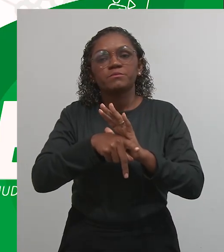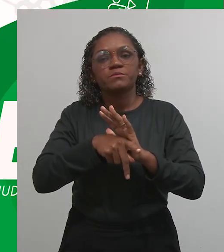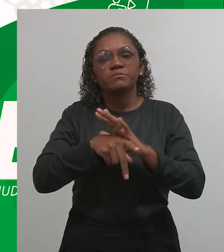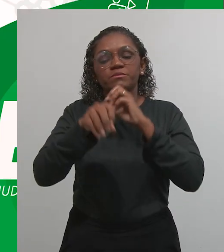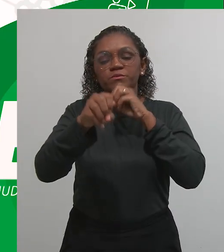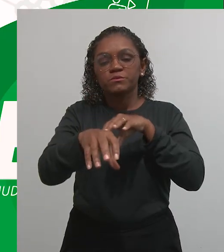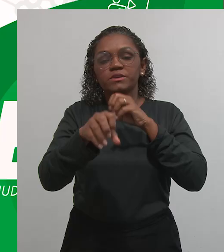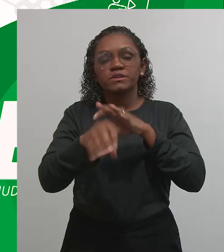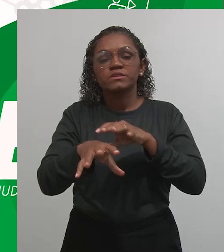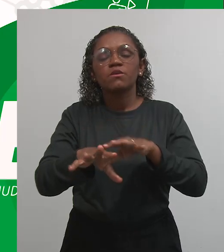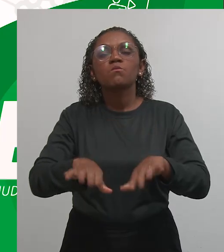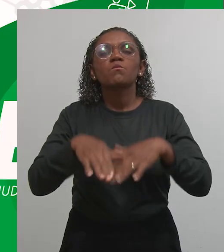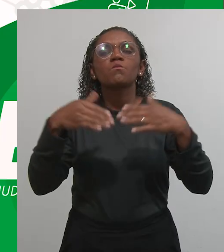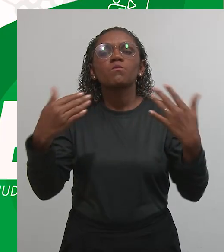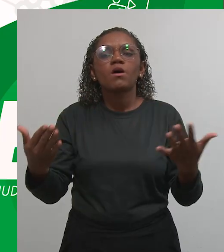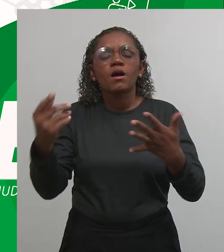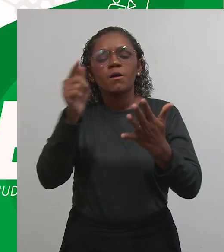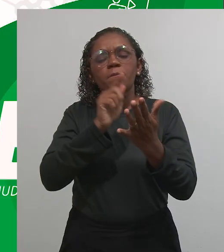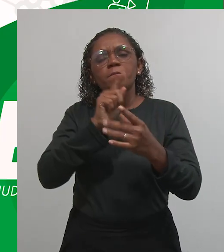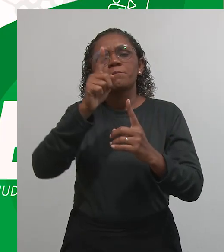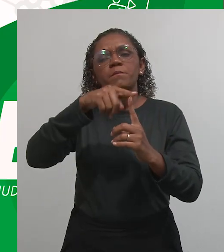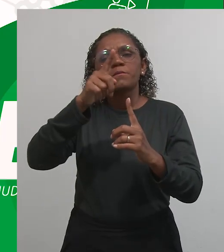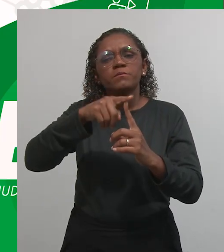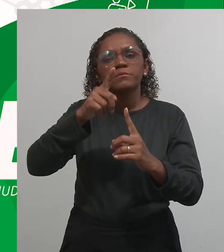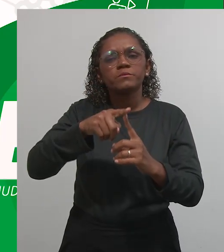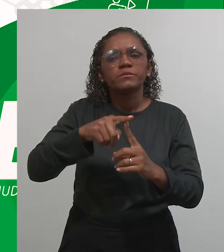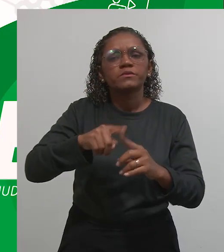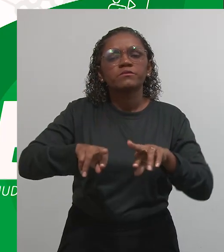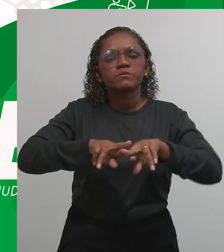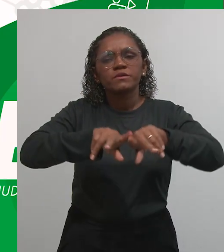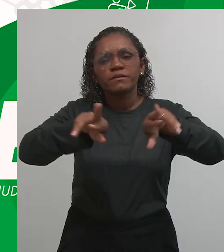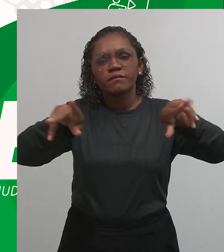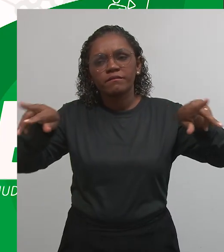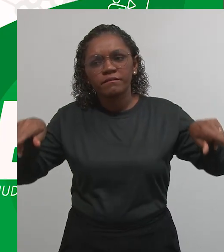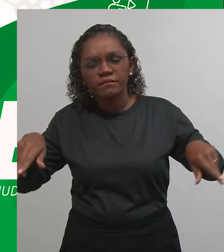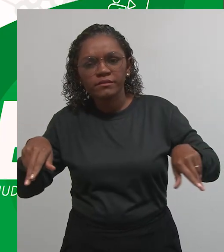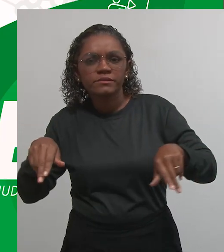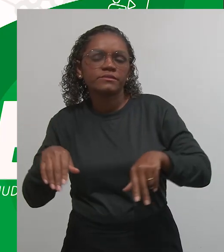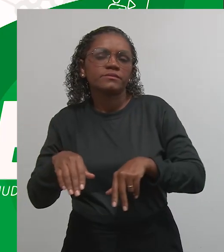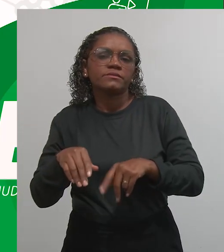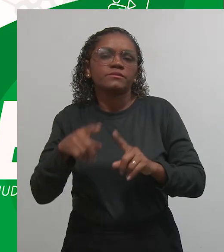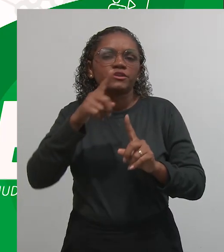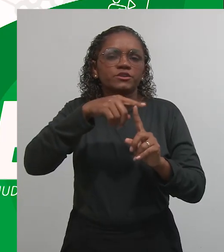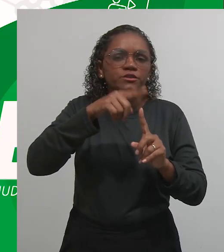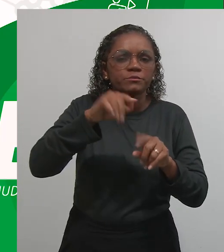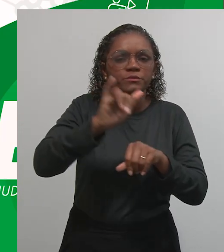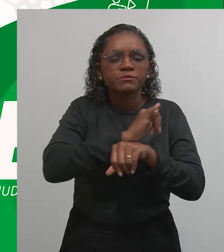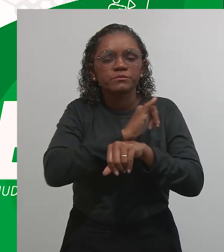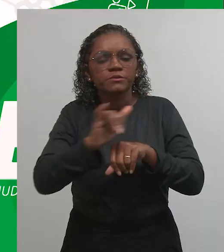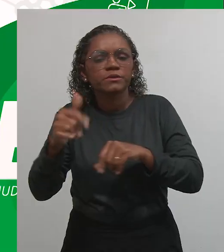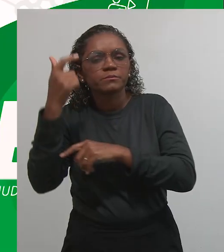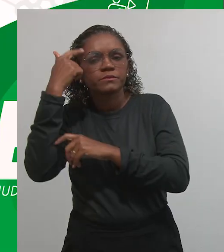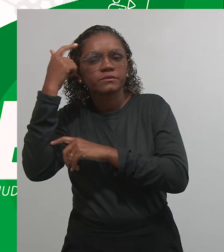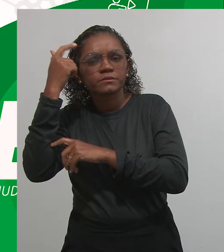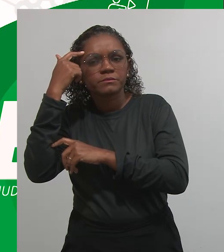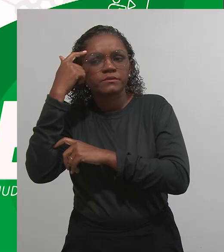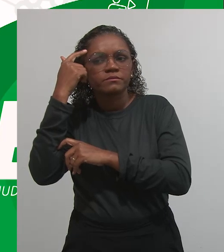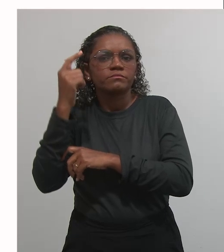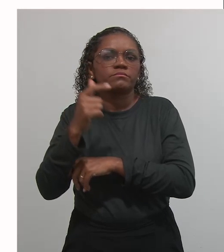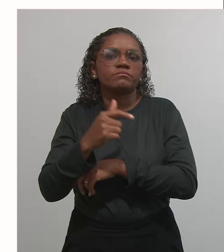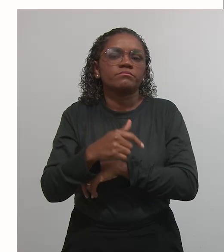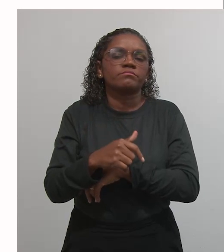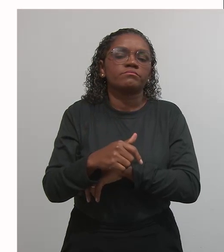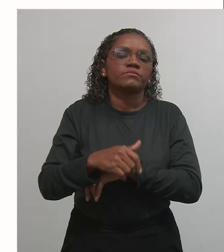são as diversas formas de pensamento científico, teórico, que nós podemos entender a educação